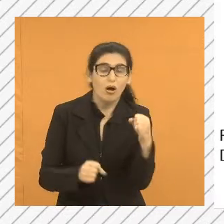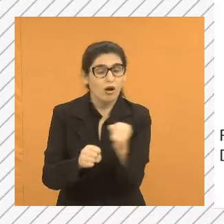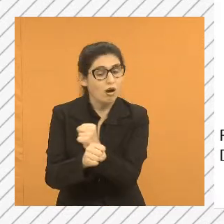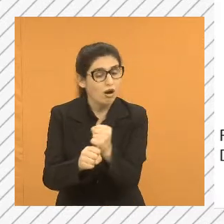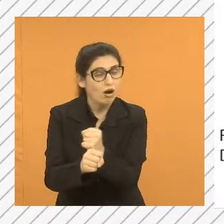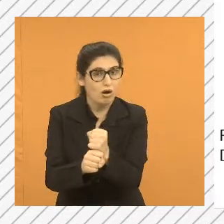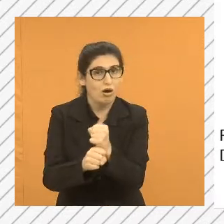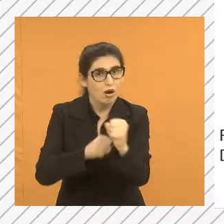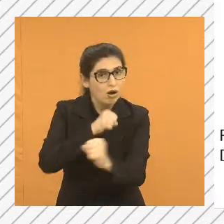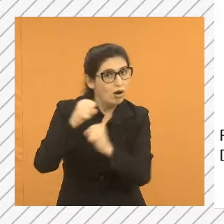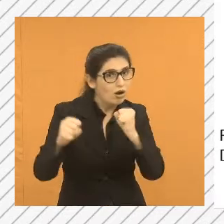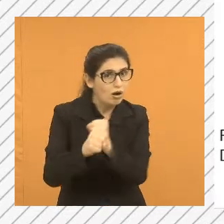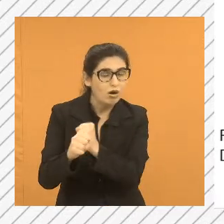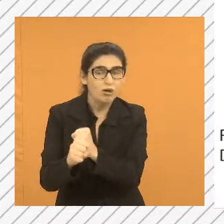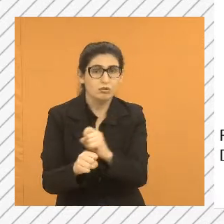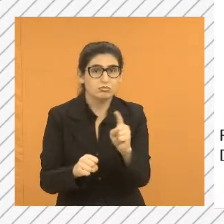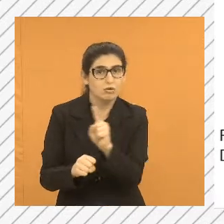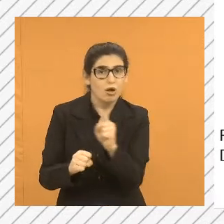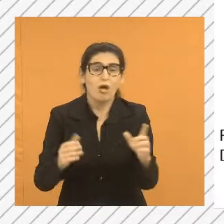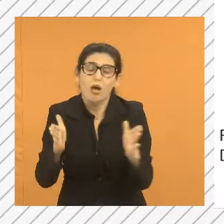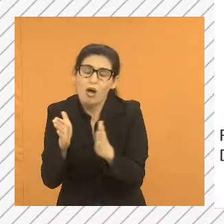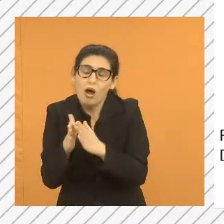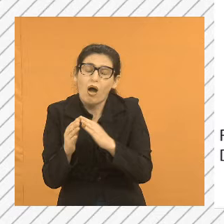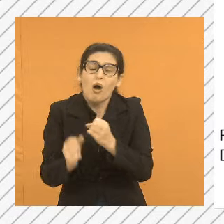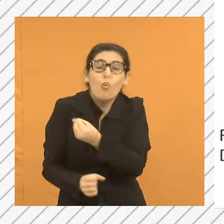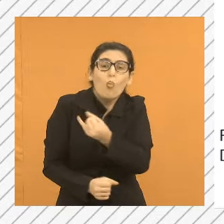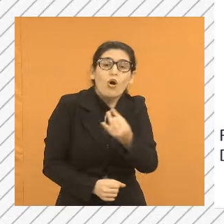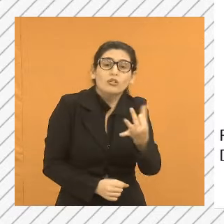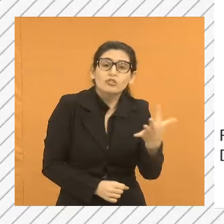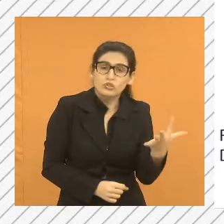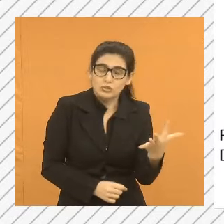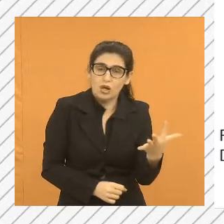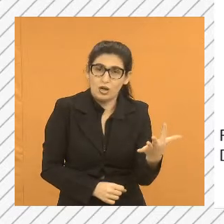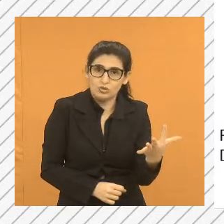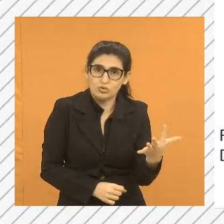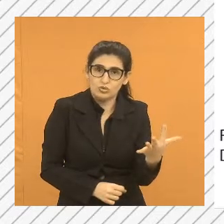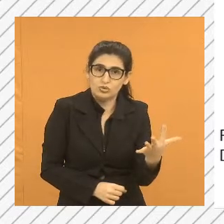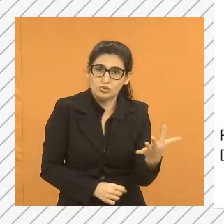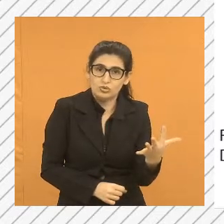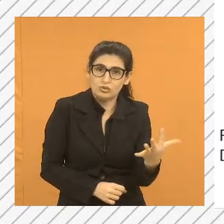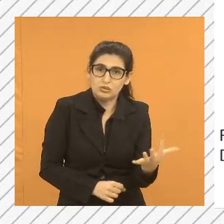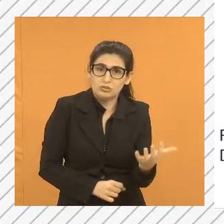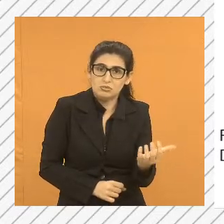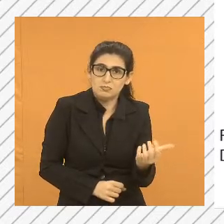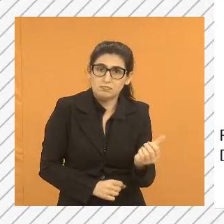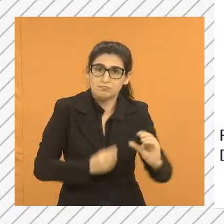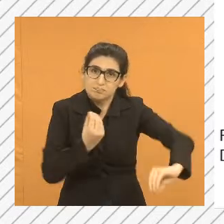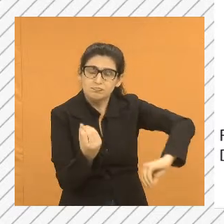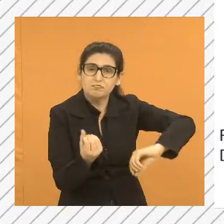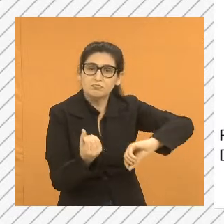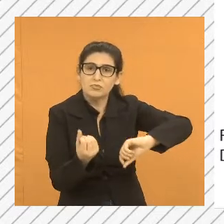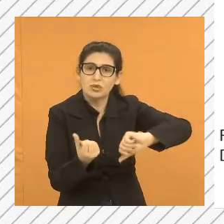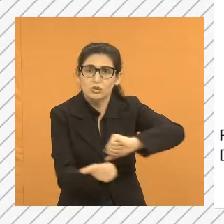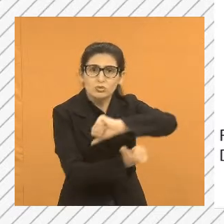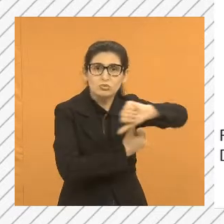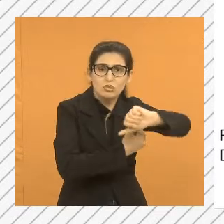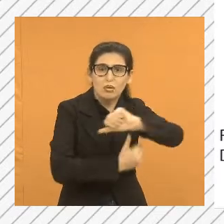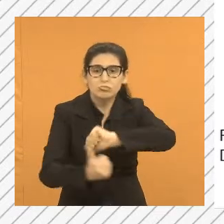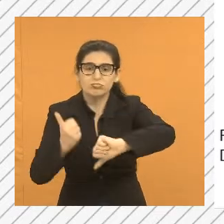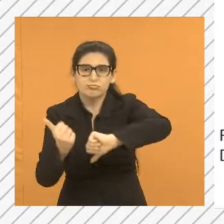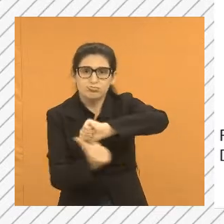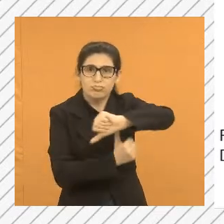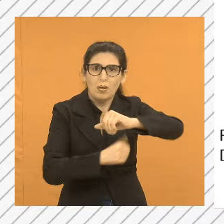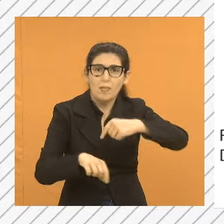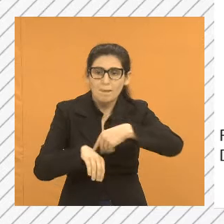ano. Neste período, esses números têm alterações significativas para mais ou